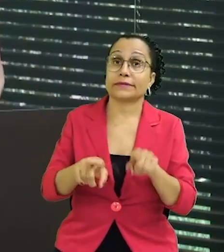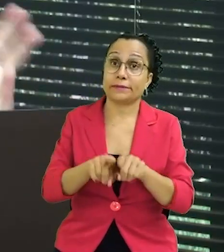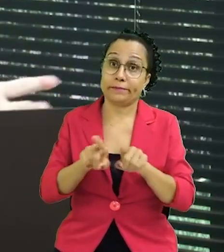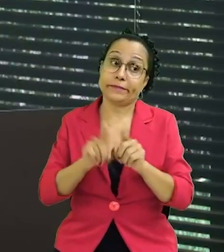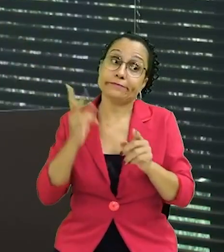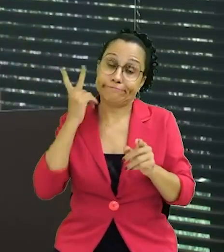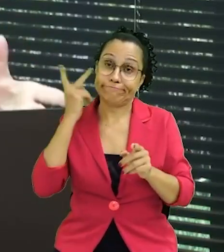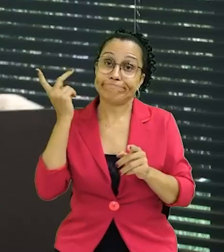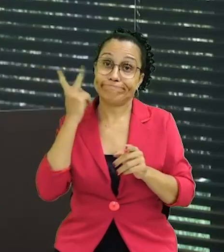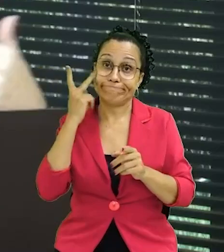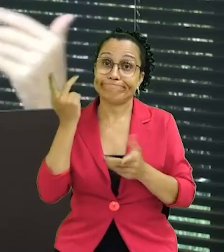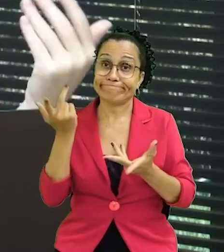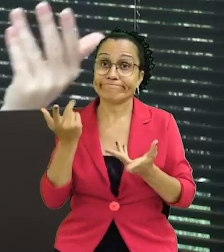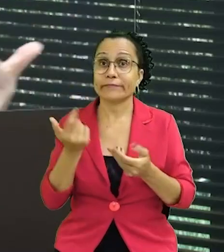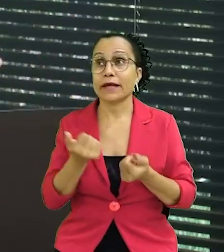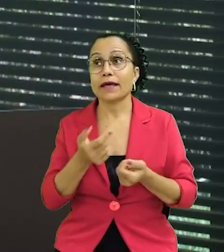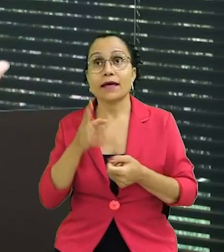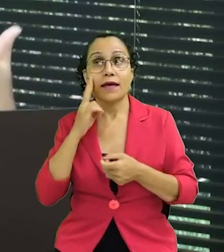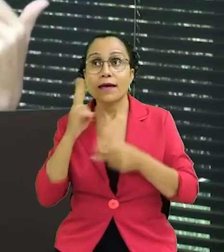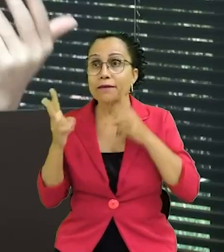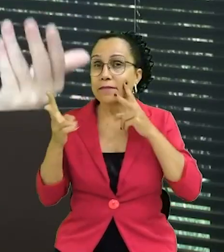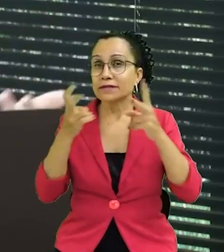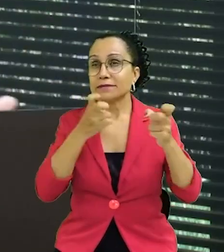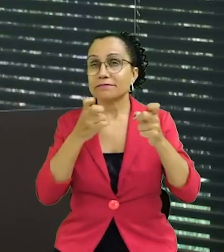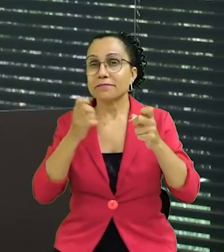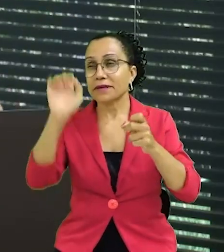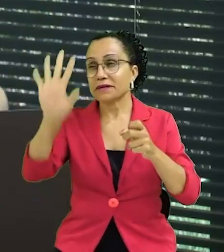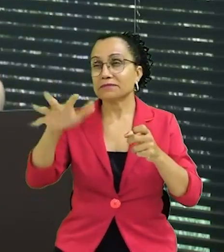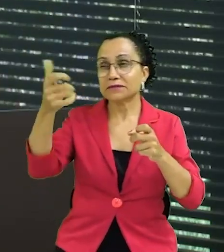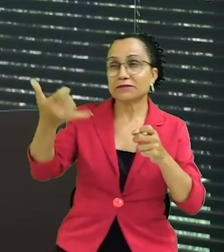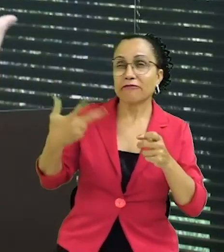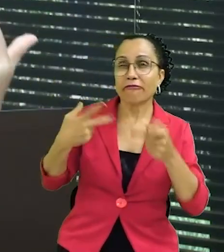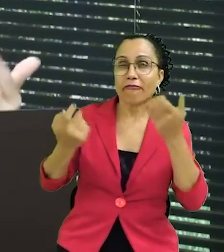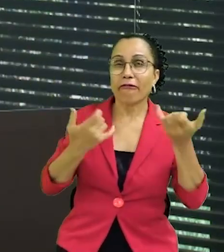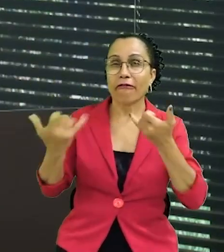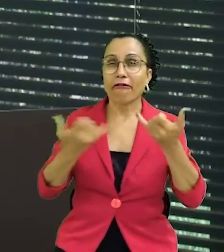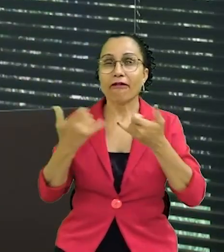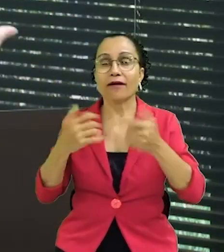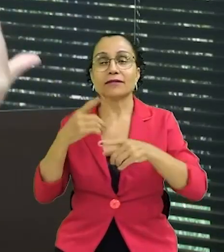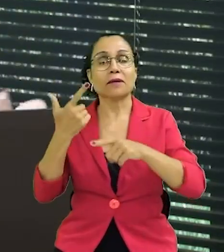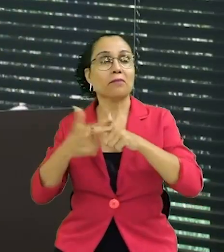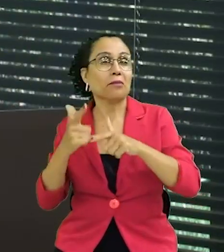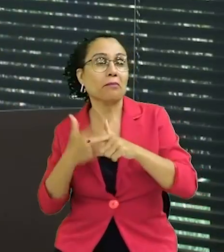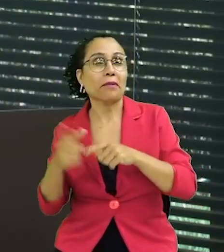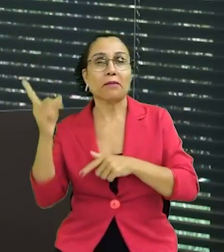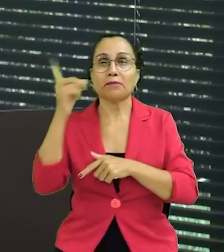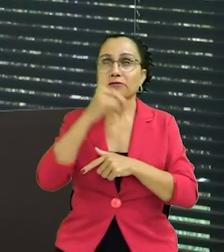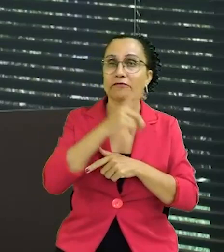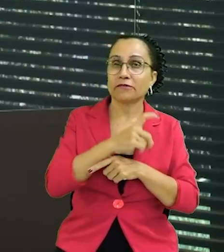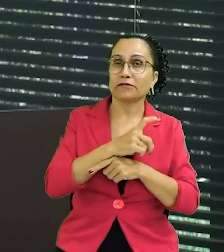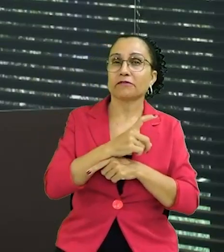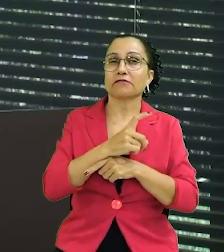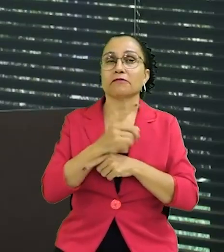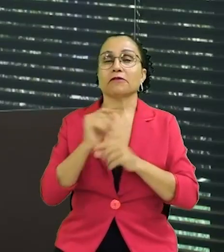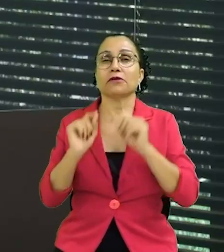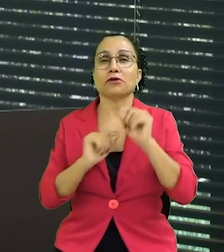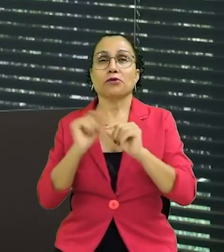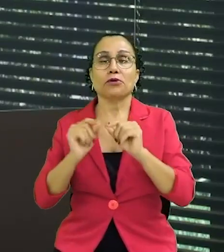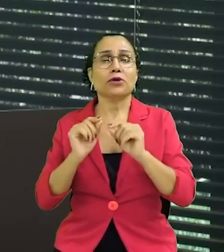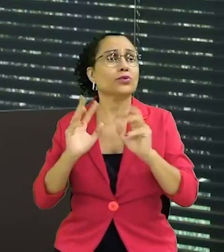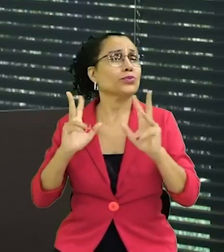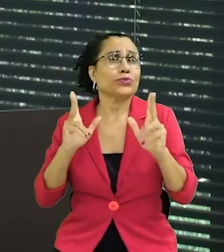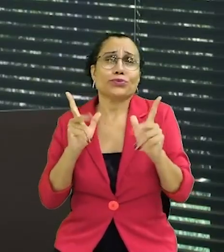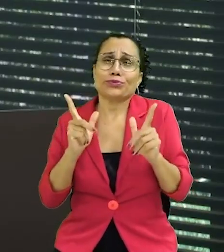muito comum a gente ouvir isso nos círculos, né, de alguém que a gente conhece, de estar com algum problema, com alguma dificuldade. Então,